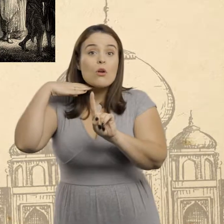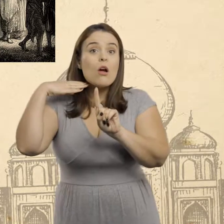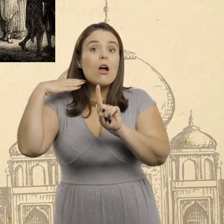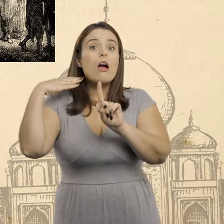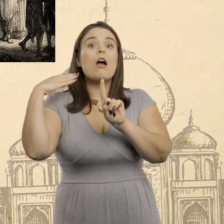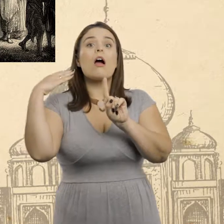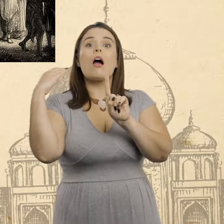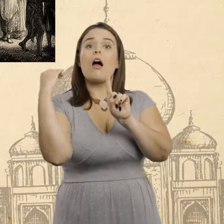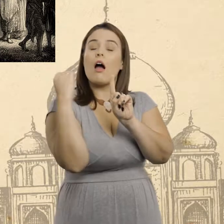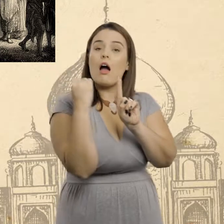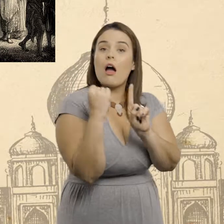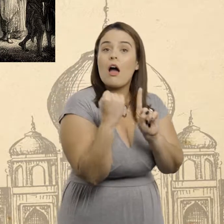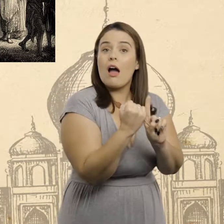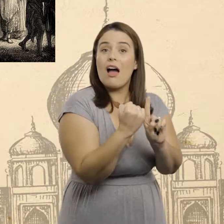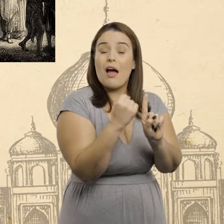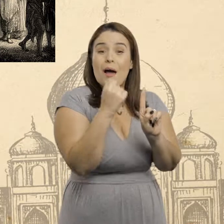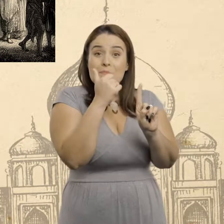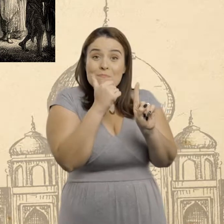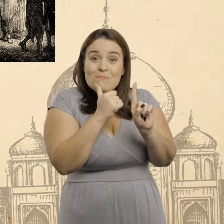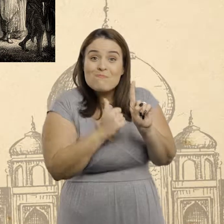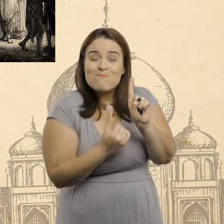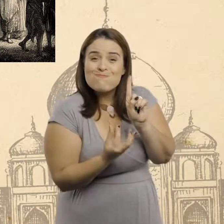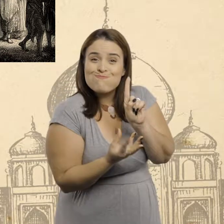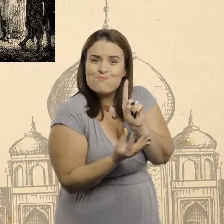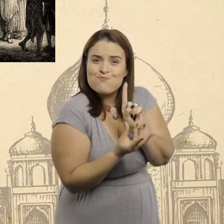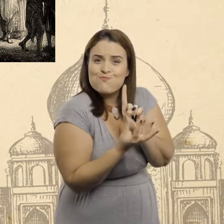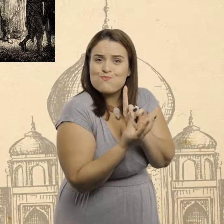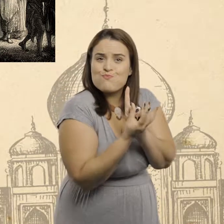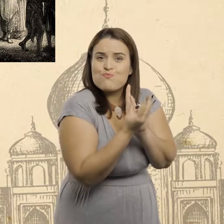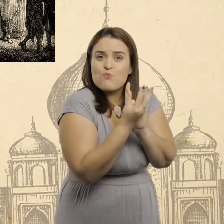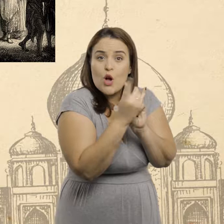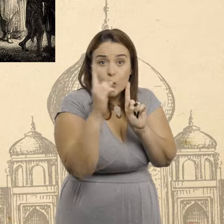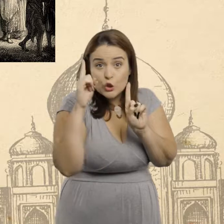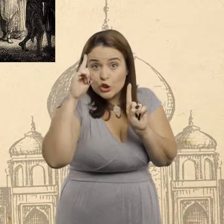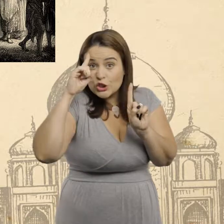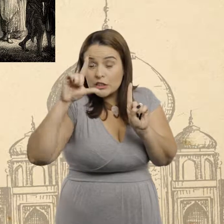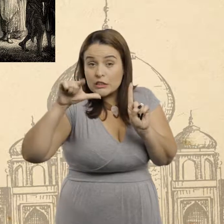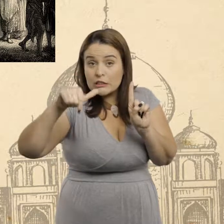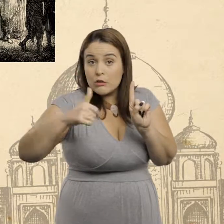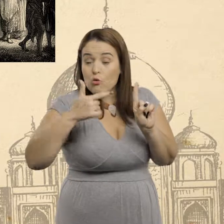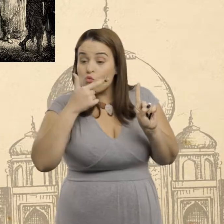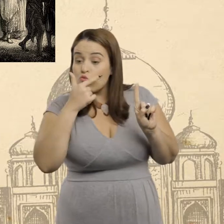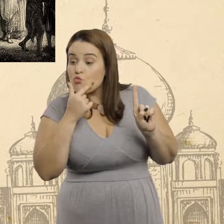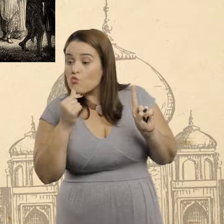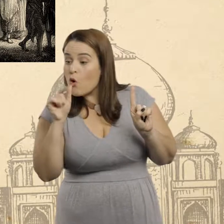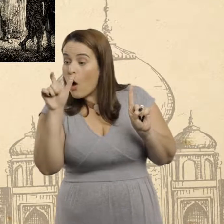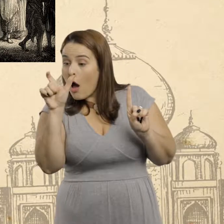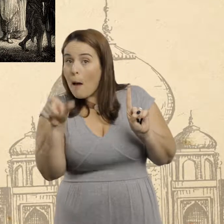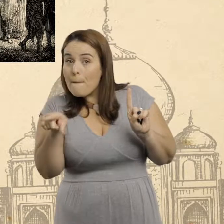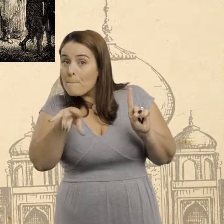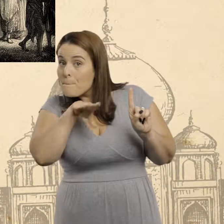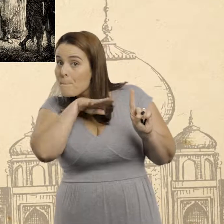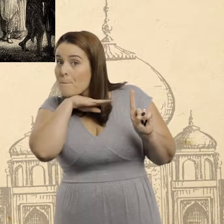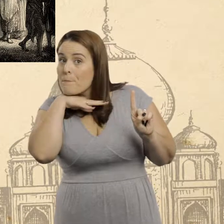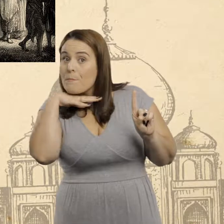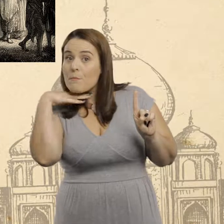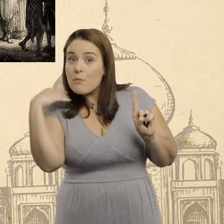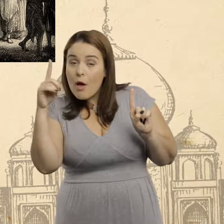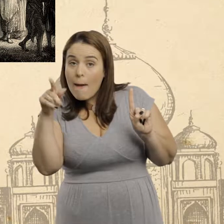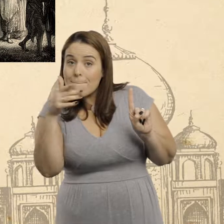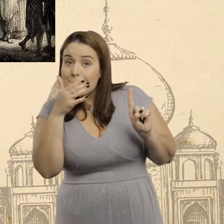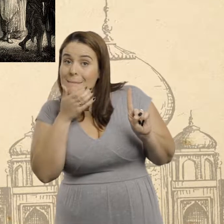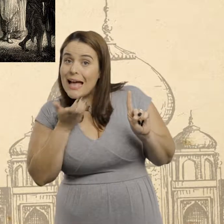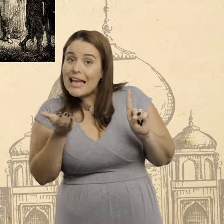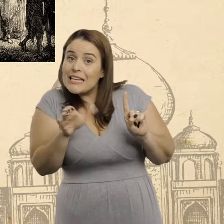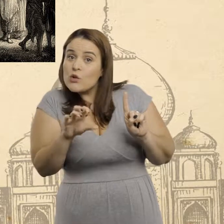sendo levada para ser queimada viva no dia seguinte. O guia explicou que o homem morto era o marido da jovem e que